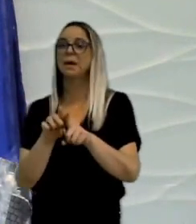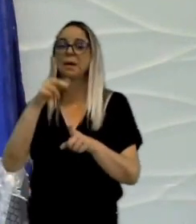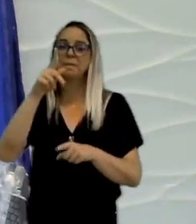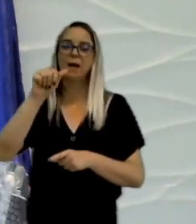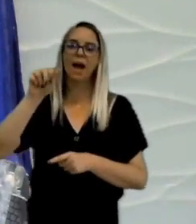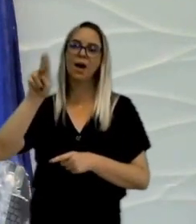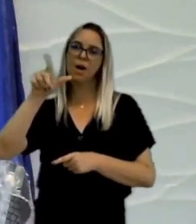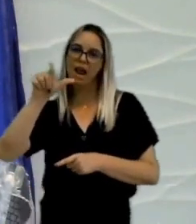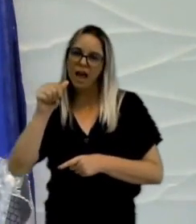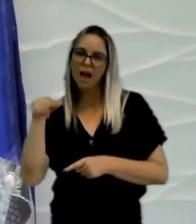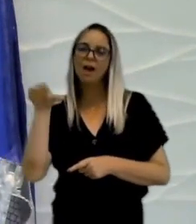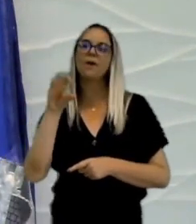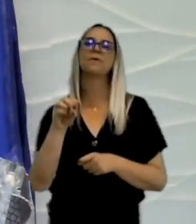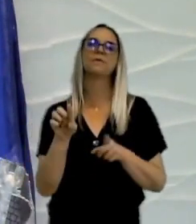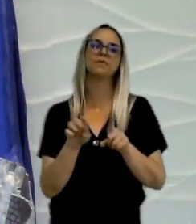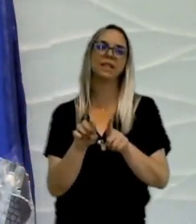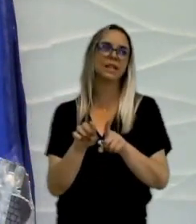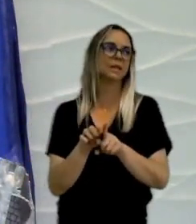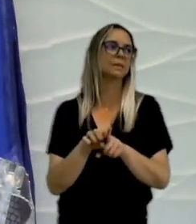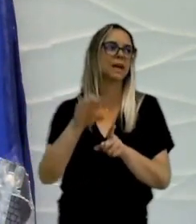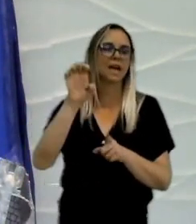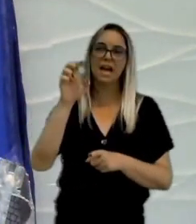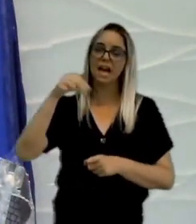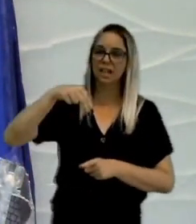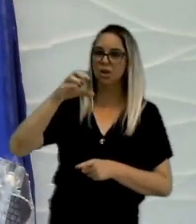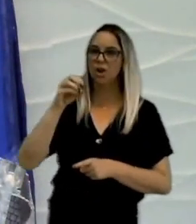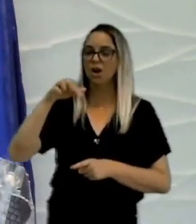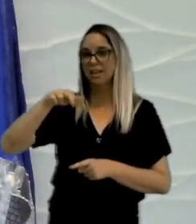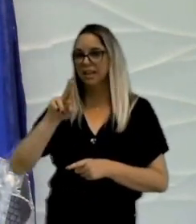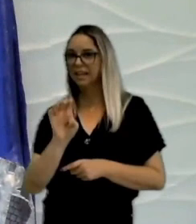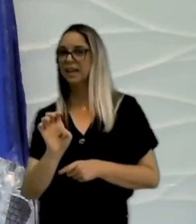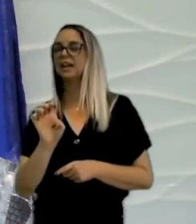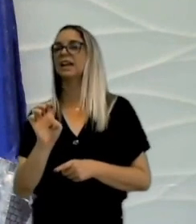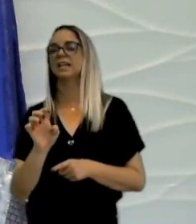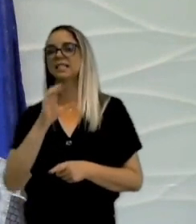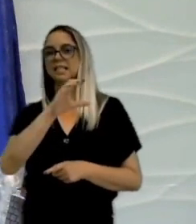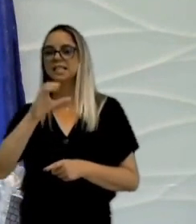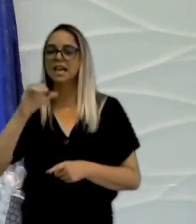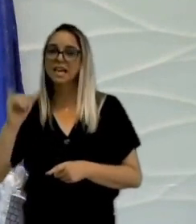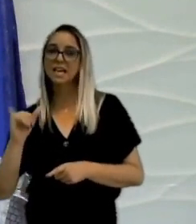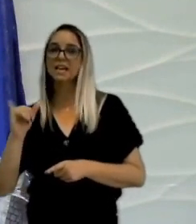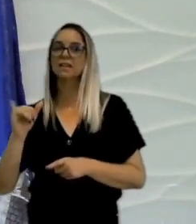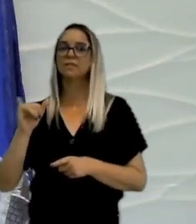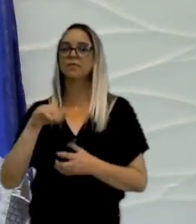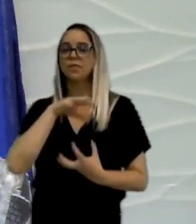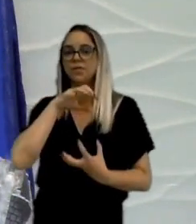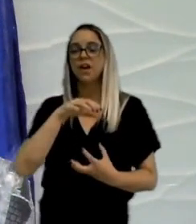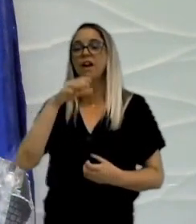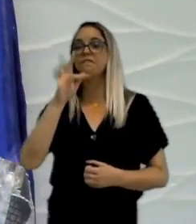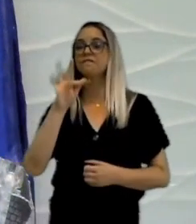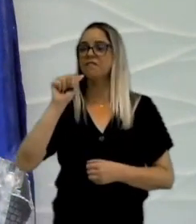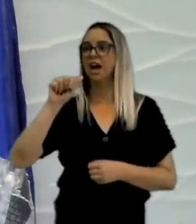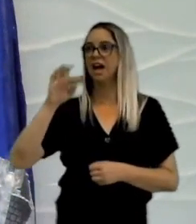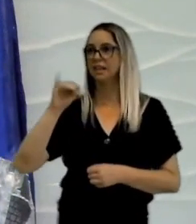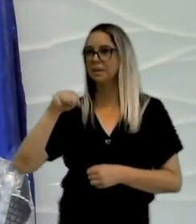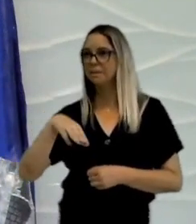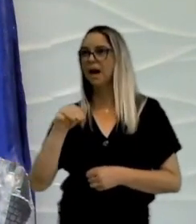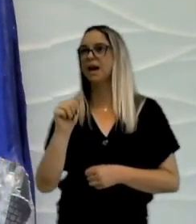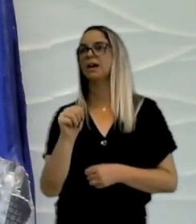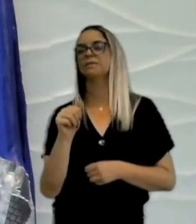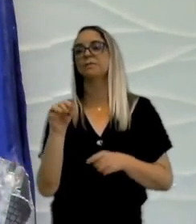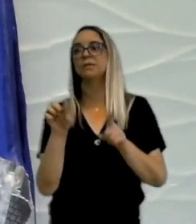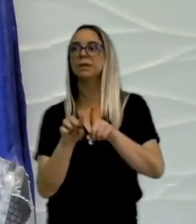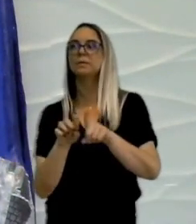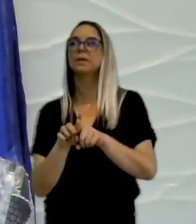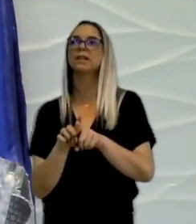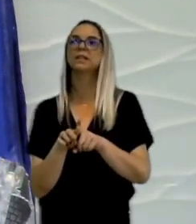Paulão, lá do loteamento Alto Santiago, seu Enoque, do CCI, e a senhora Fátima Cordeiro. Quero também